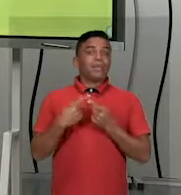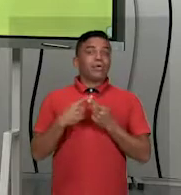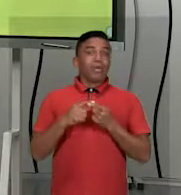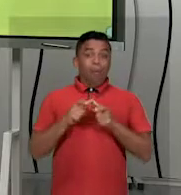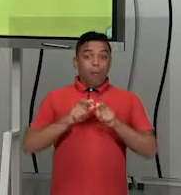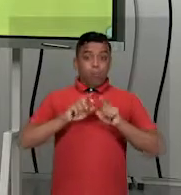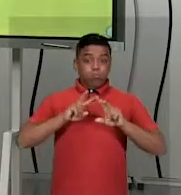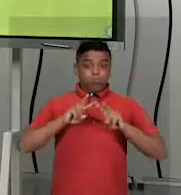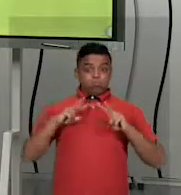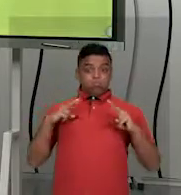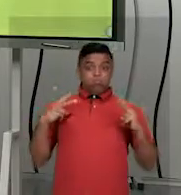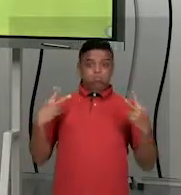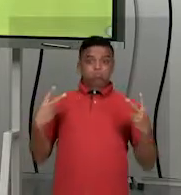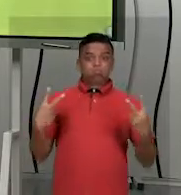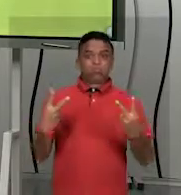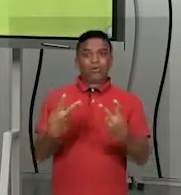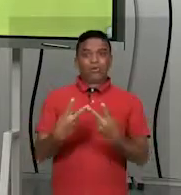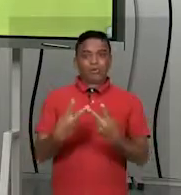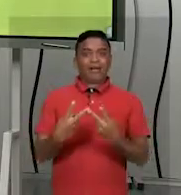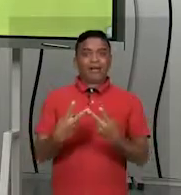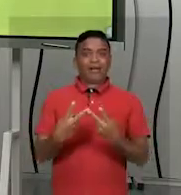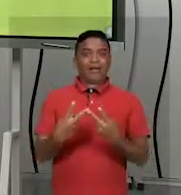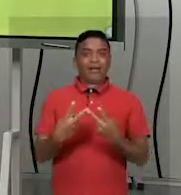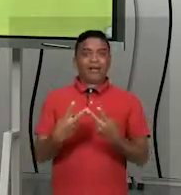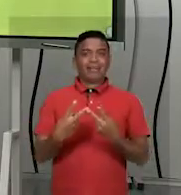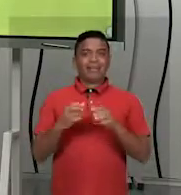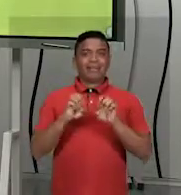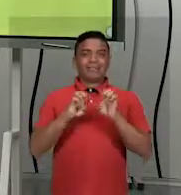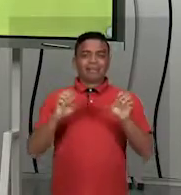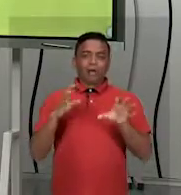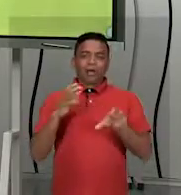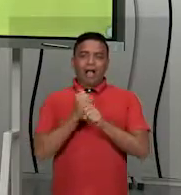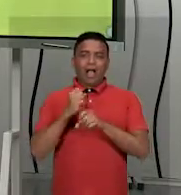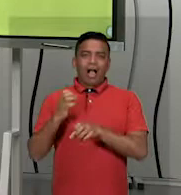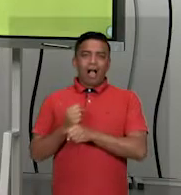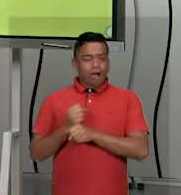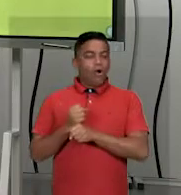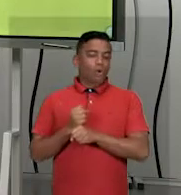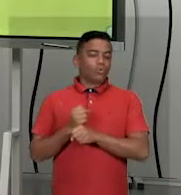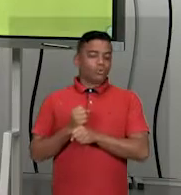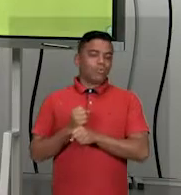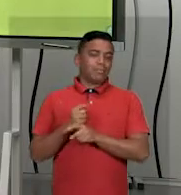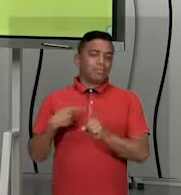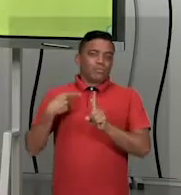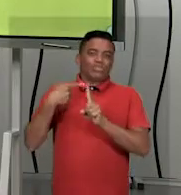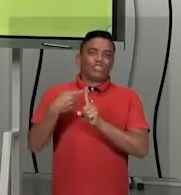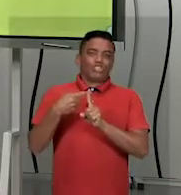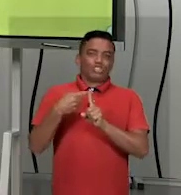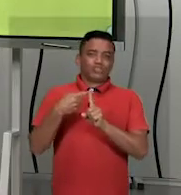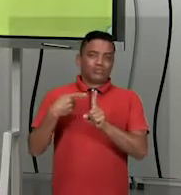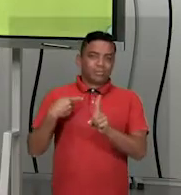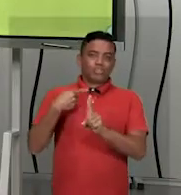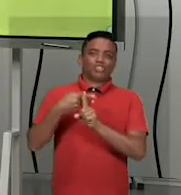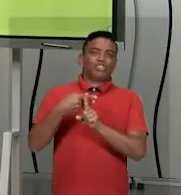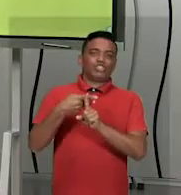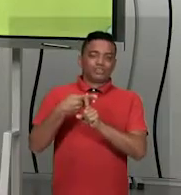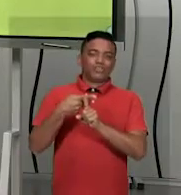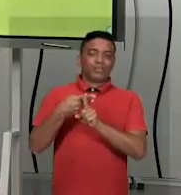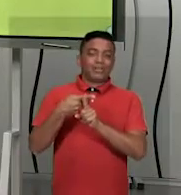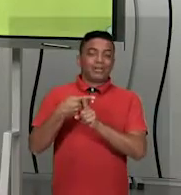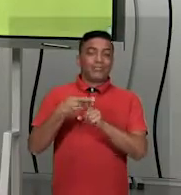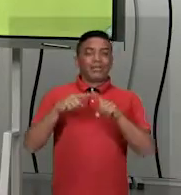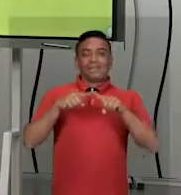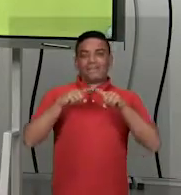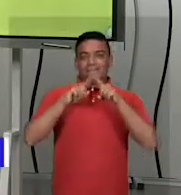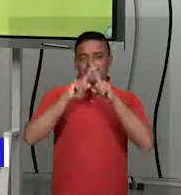essa subtração nos dará um resultado numérico positivo. Então, nós vamos ter um trabalho positivo, porque a